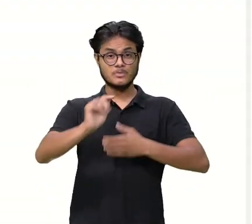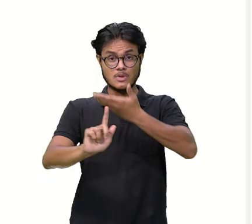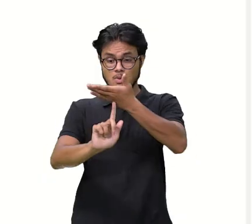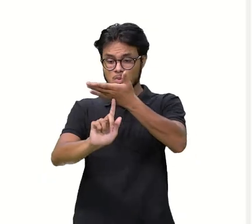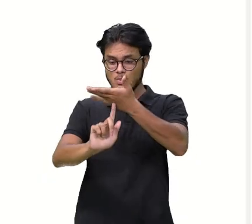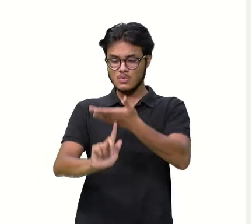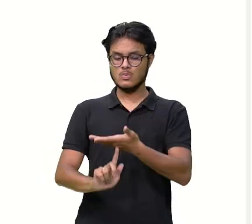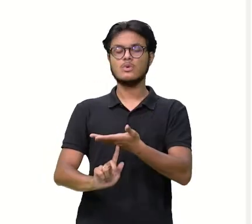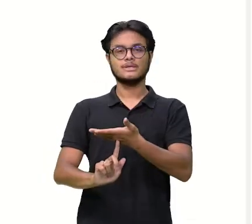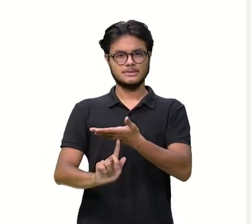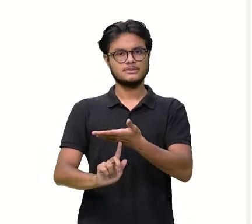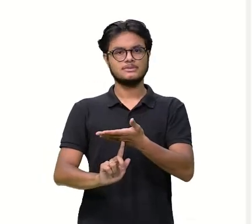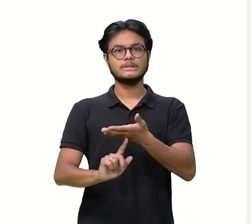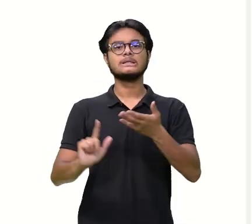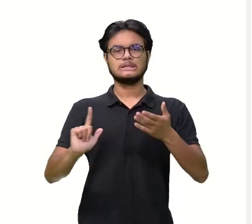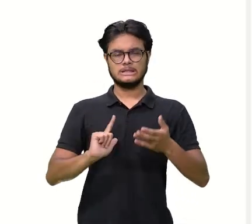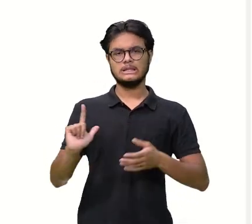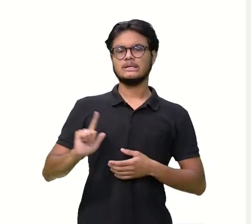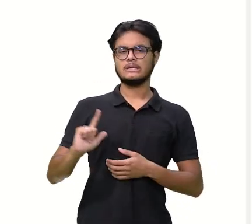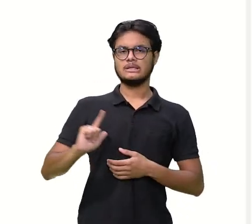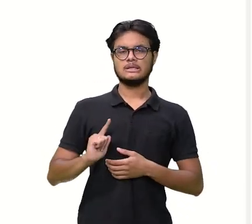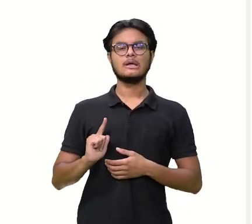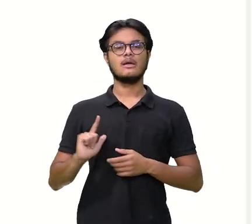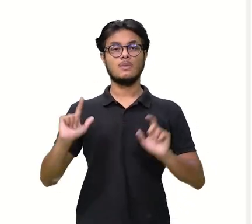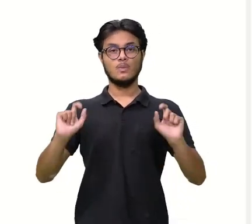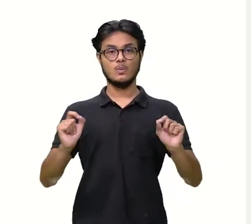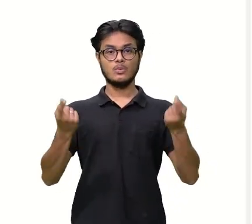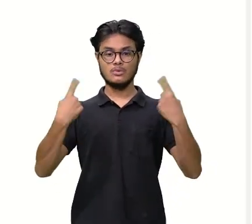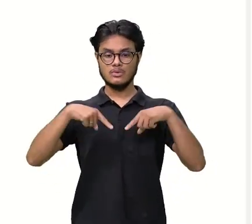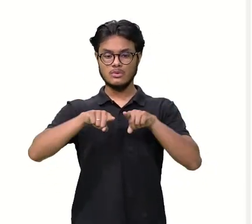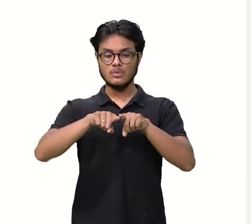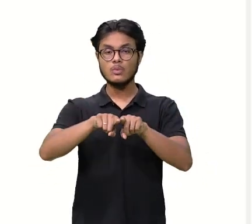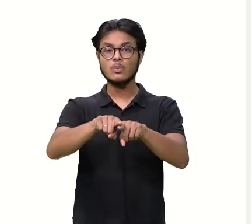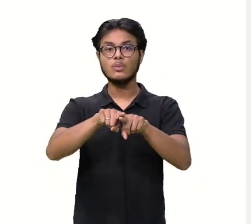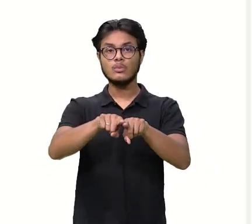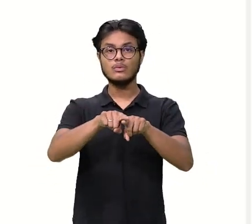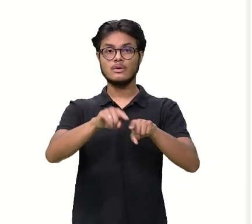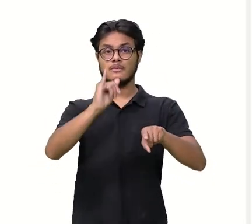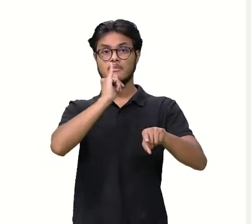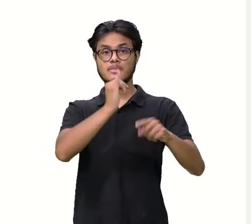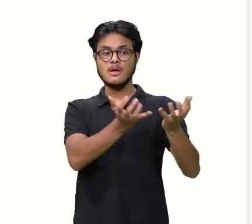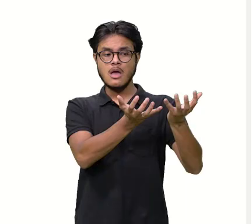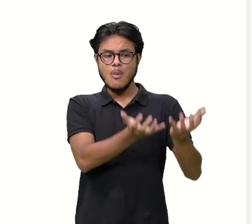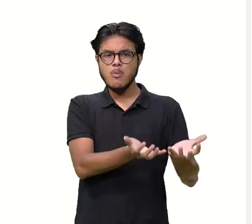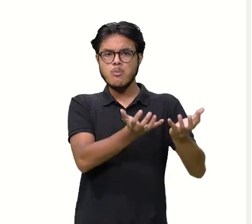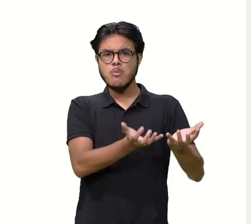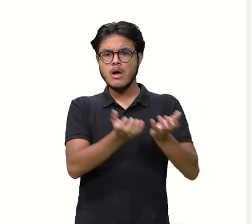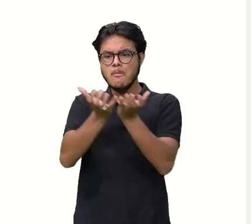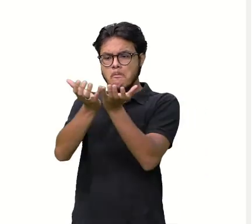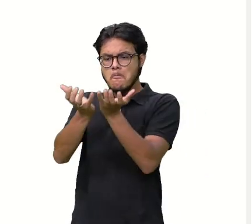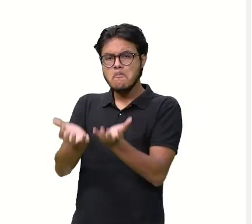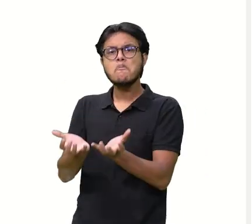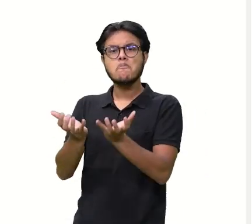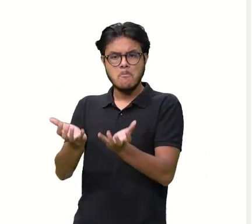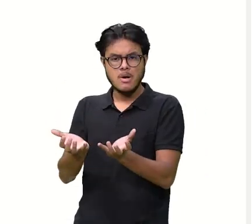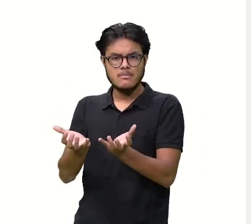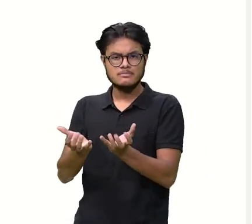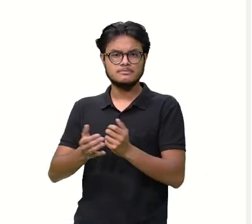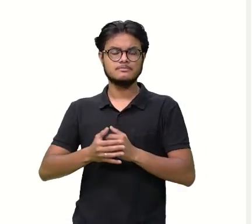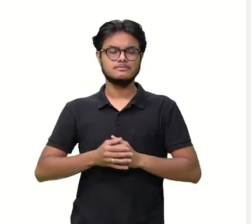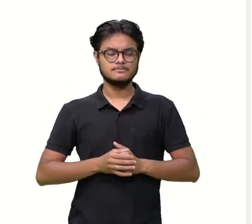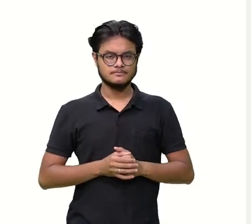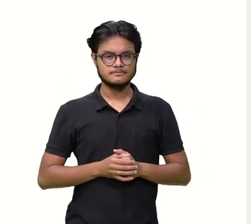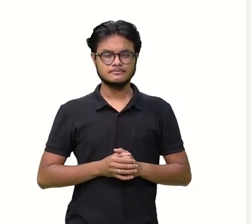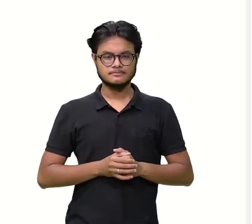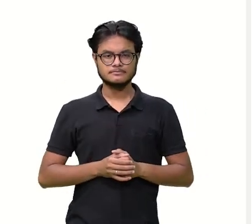ser diretamente proporcional ao produto das massas. Essa é a nossa constante, produto